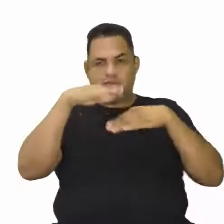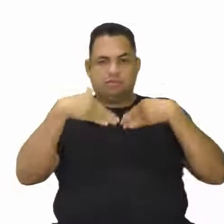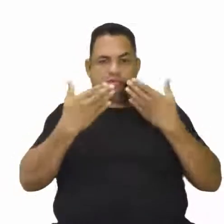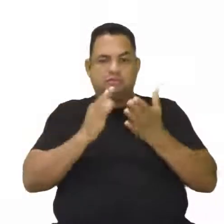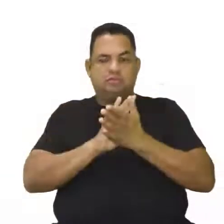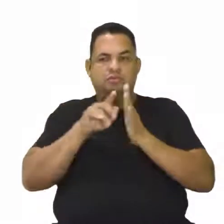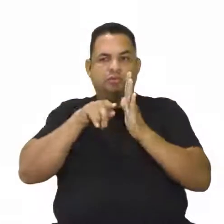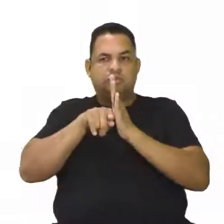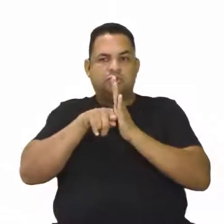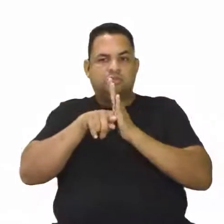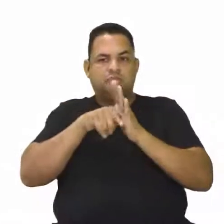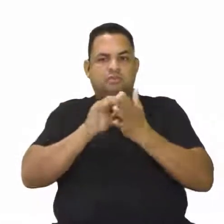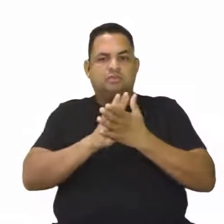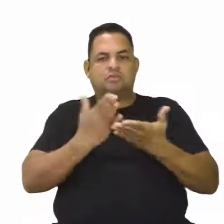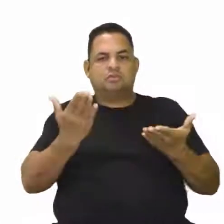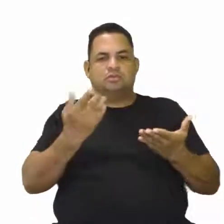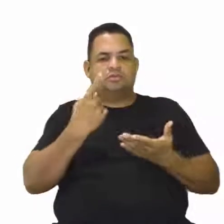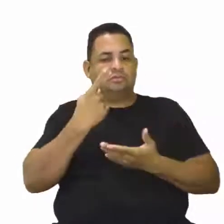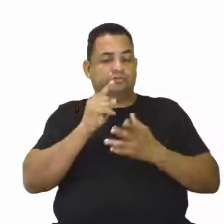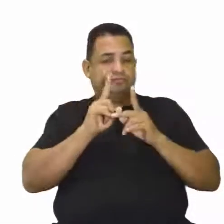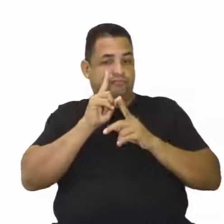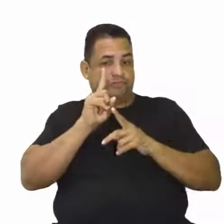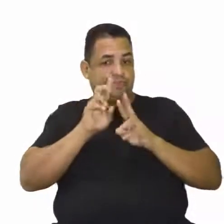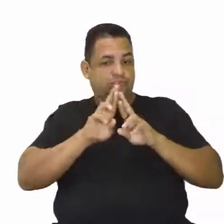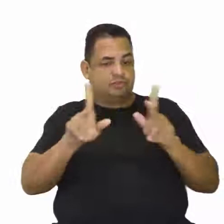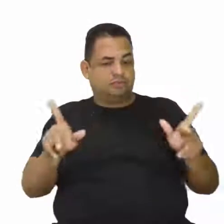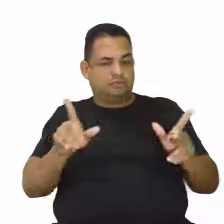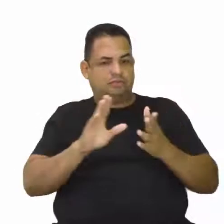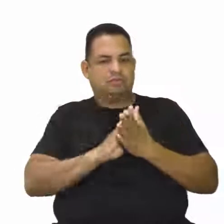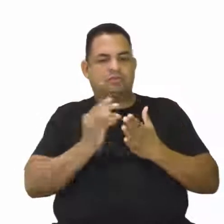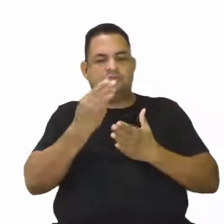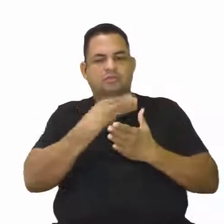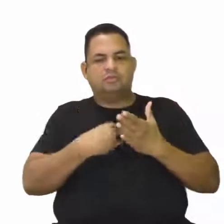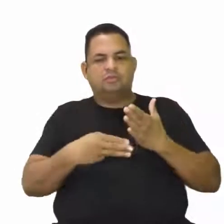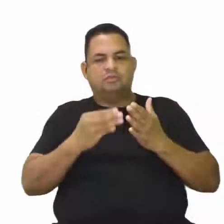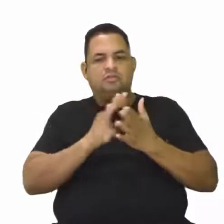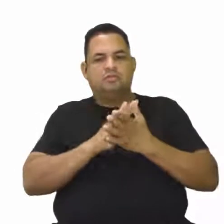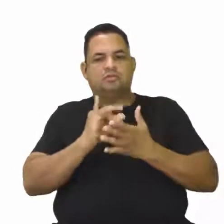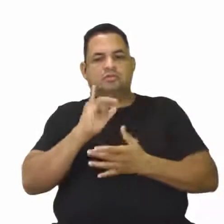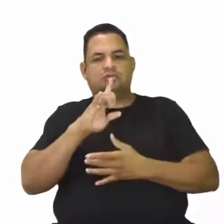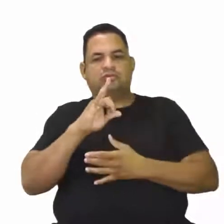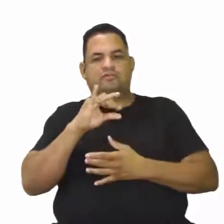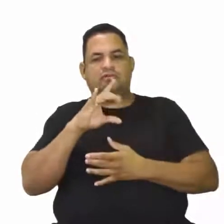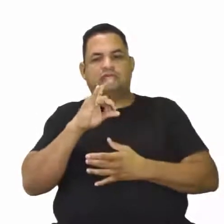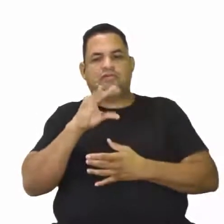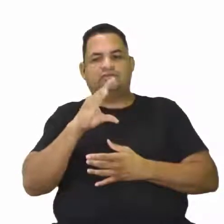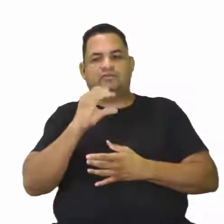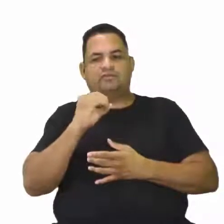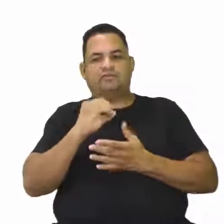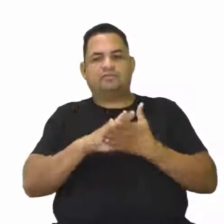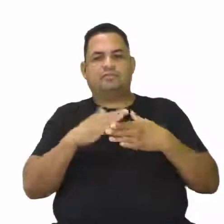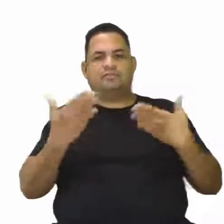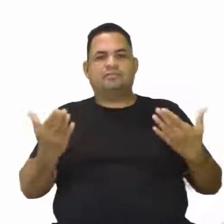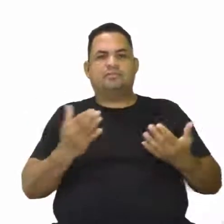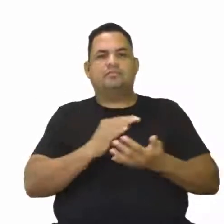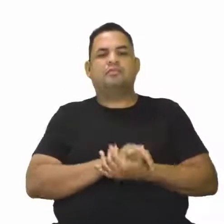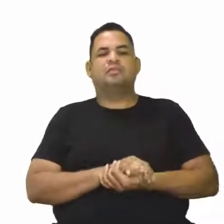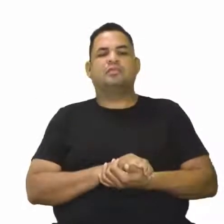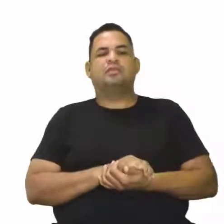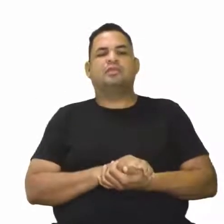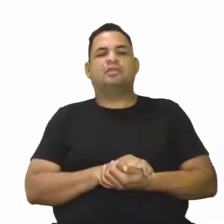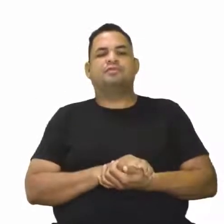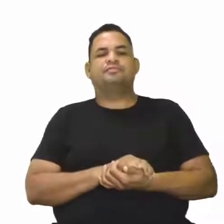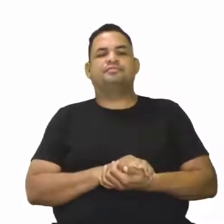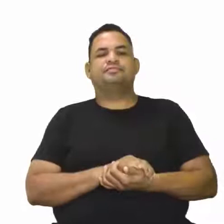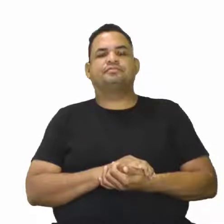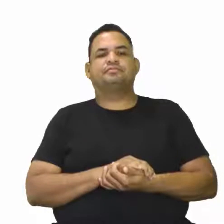forem analisar, aprendam a diferenciar o mapa de um infográfico. Isso mesmo. Como eu